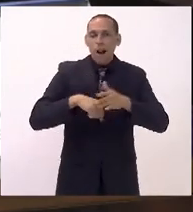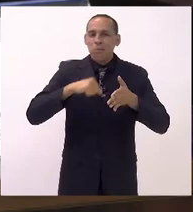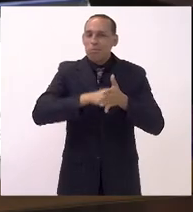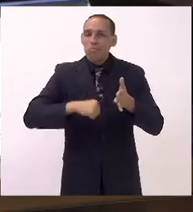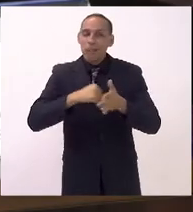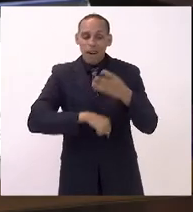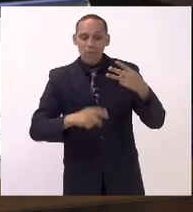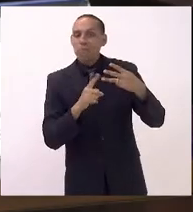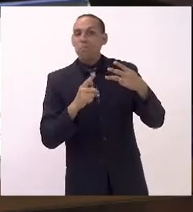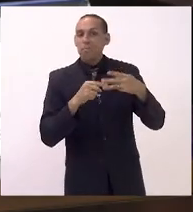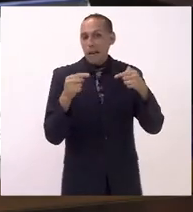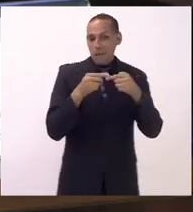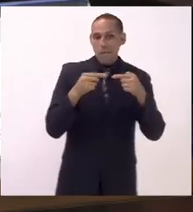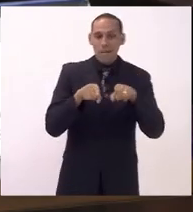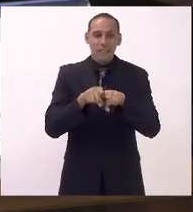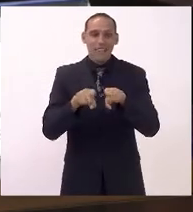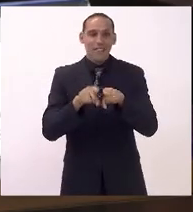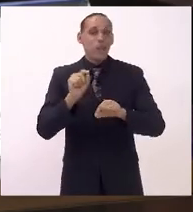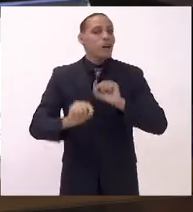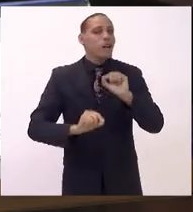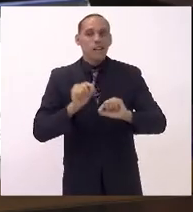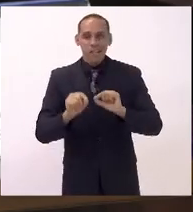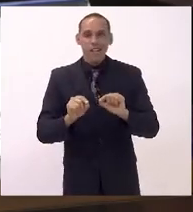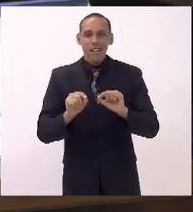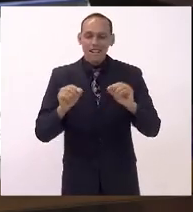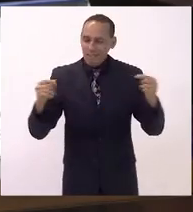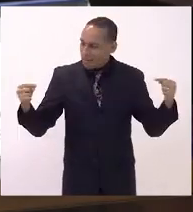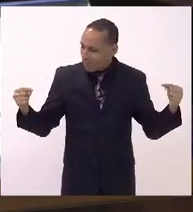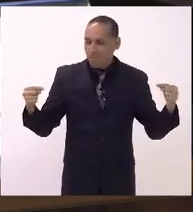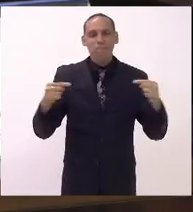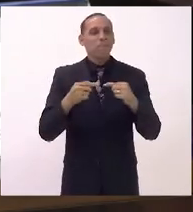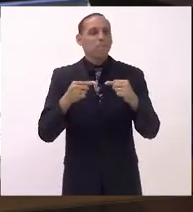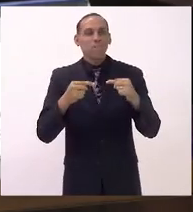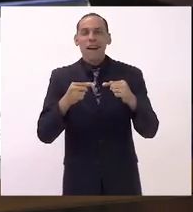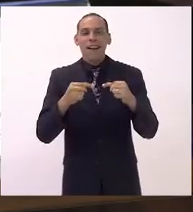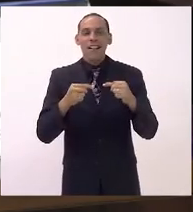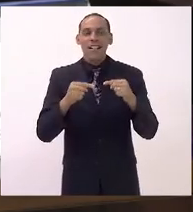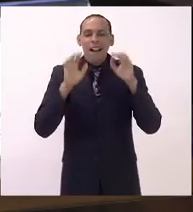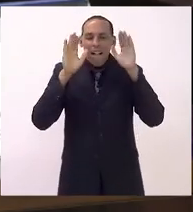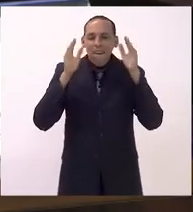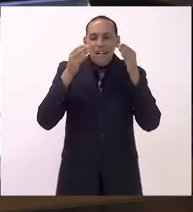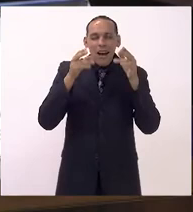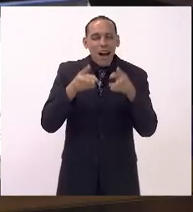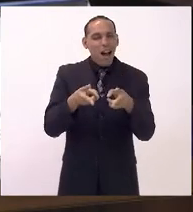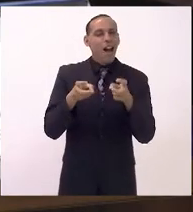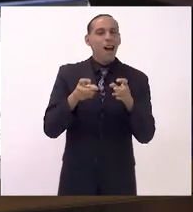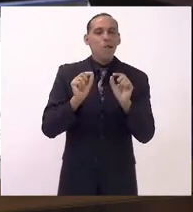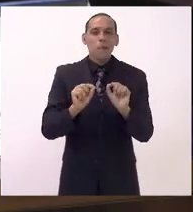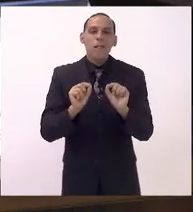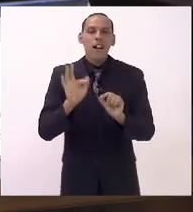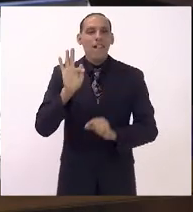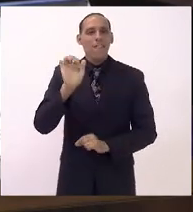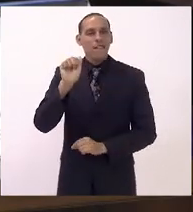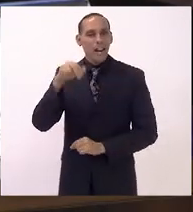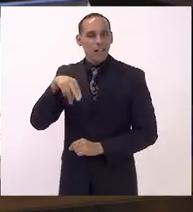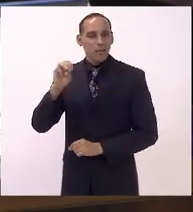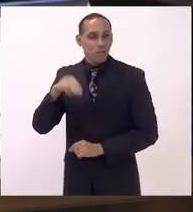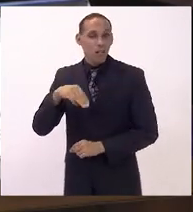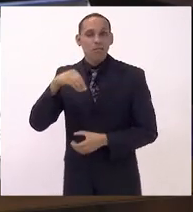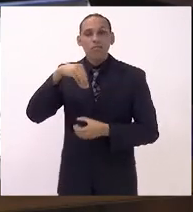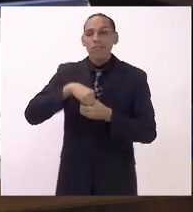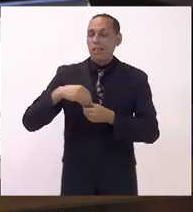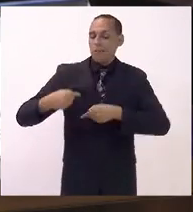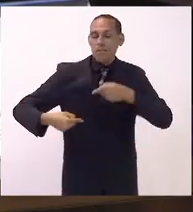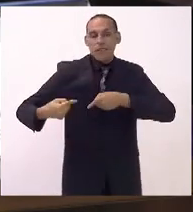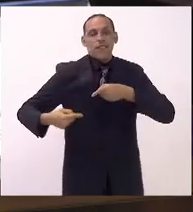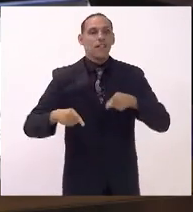também o terceiro recorte que muito me lembra, que eu acho que fecha essa percepção que eu tenho sua, é um Fanon que está também presente no setor, na área